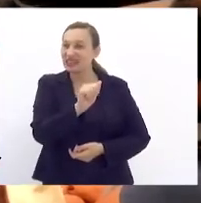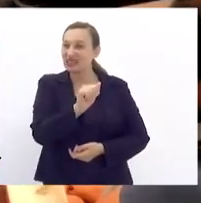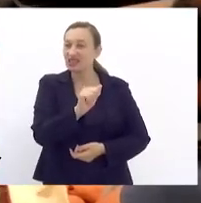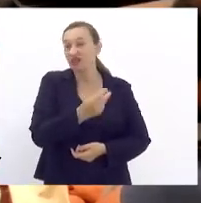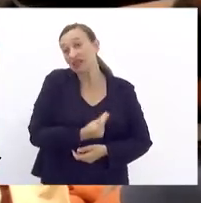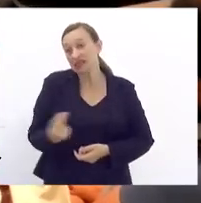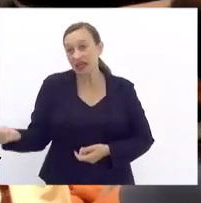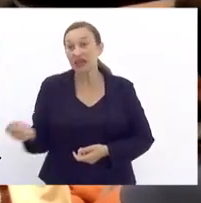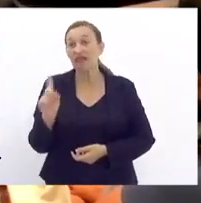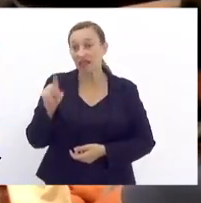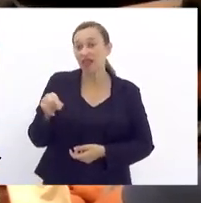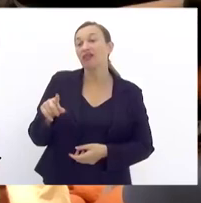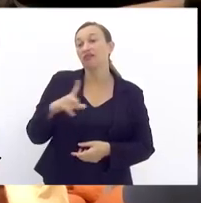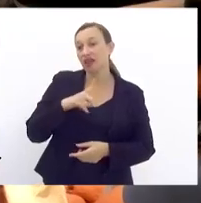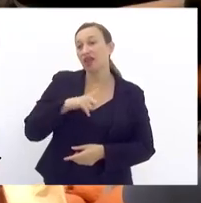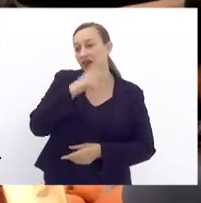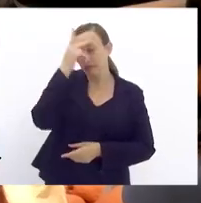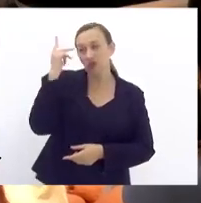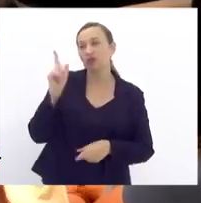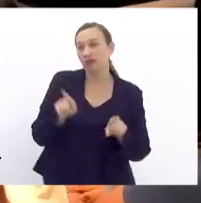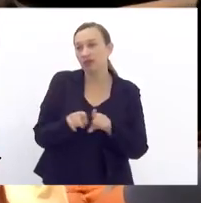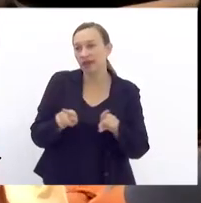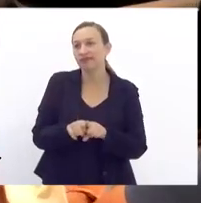Sem dúvida nenhuma